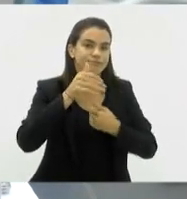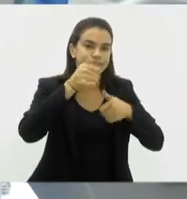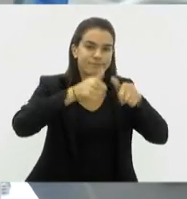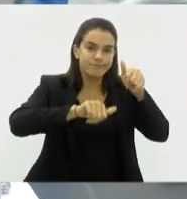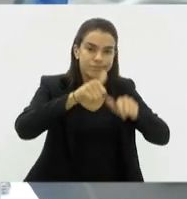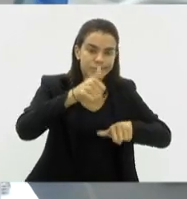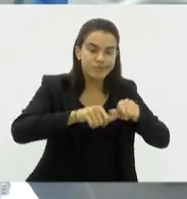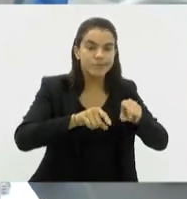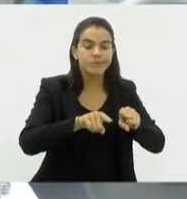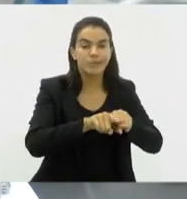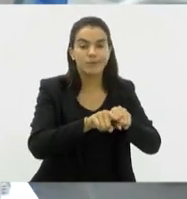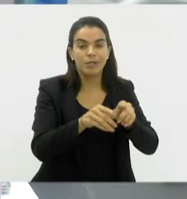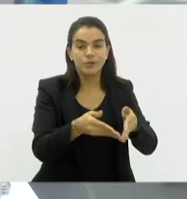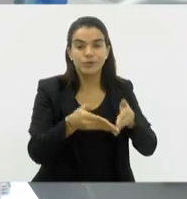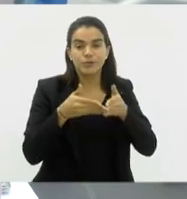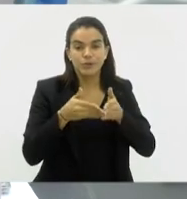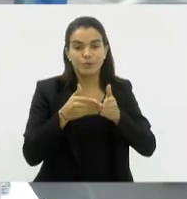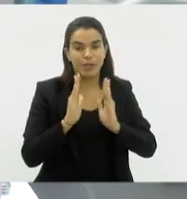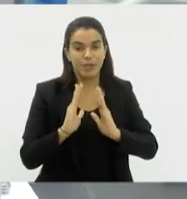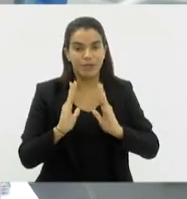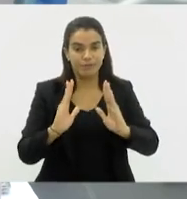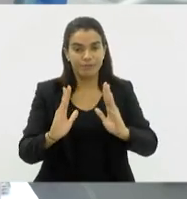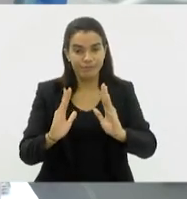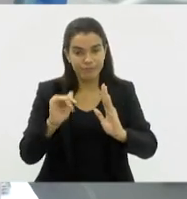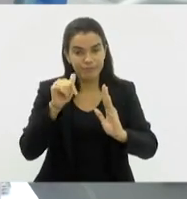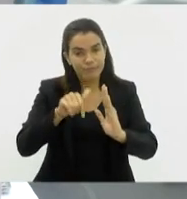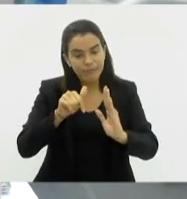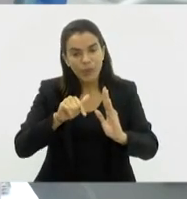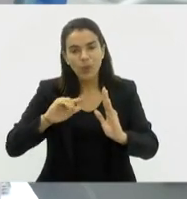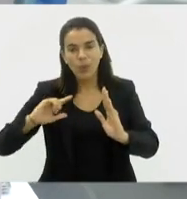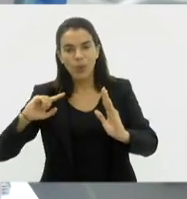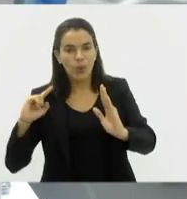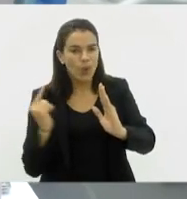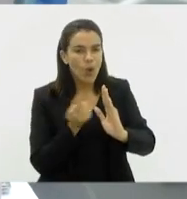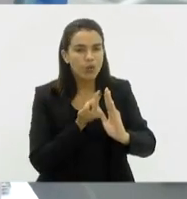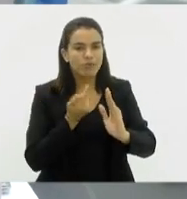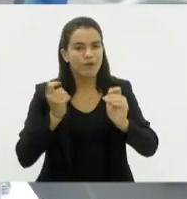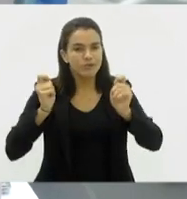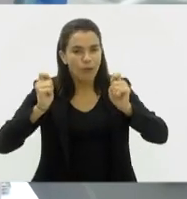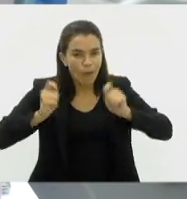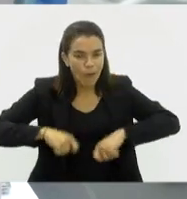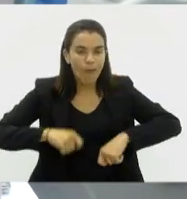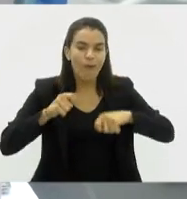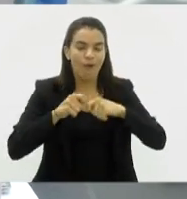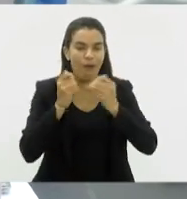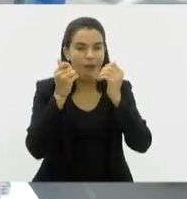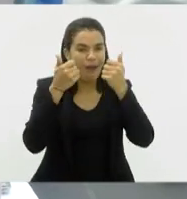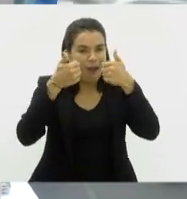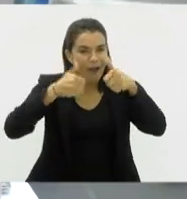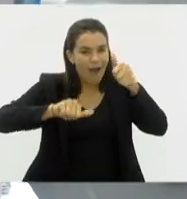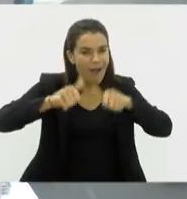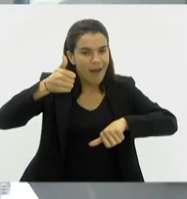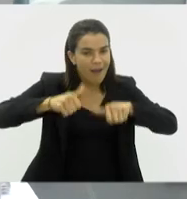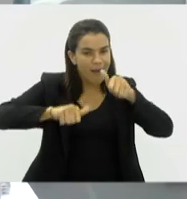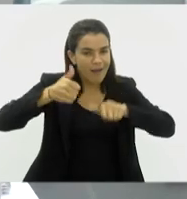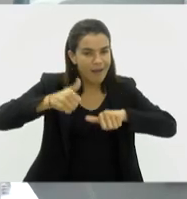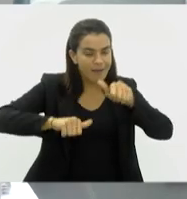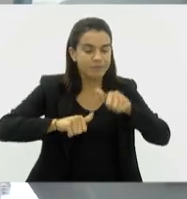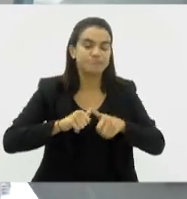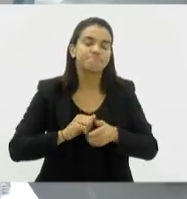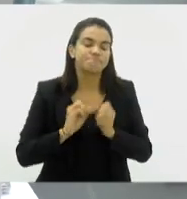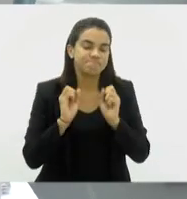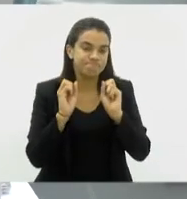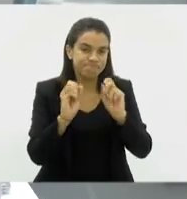suspendendo o prazo para que todos tivesse a melhor condição de analisá-lo assim